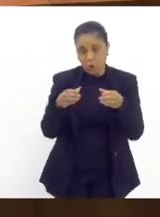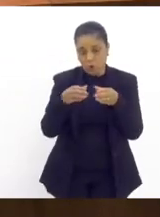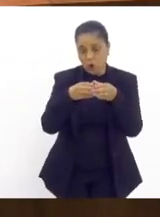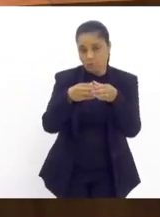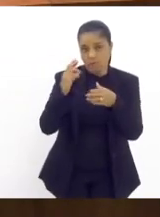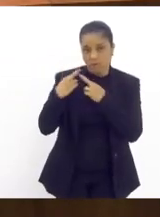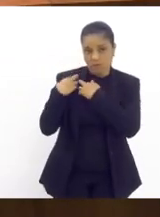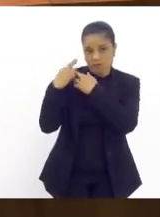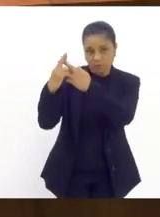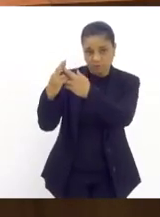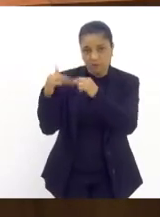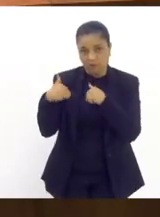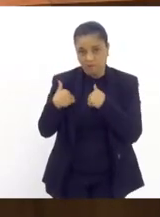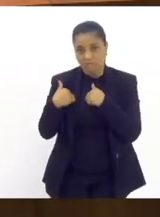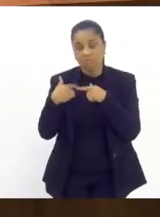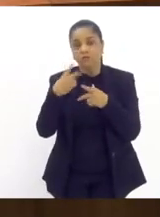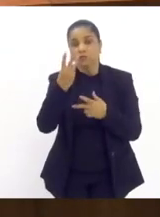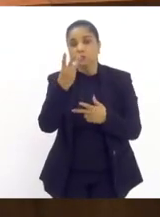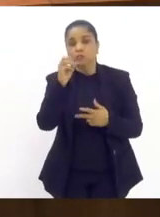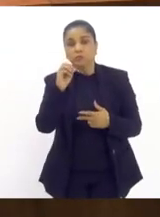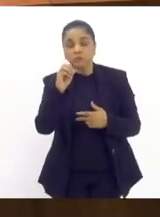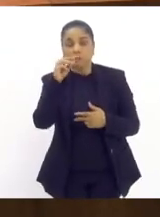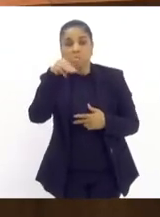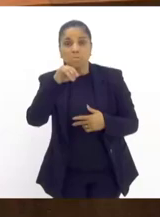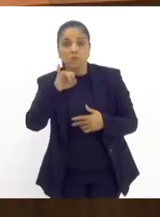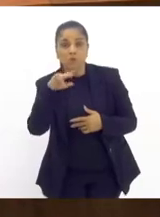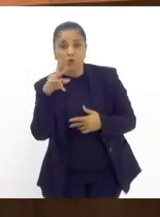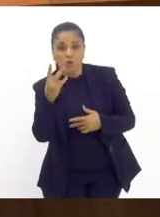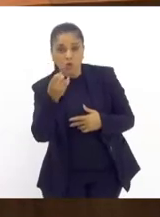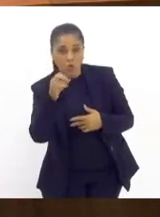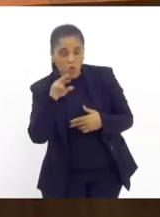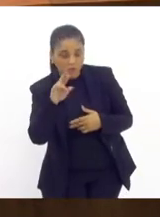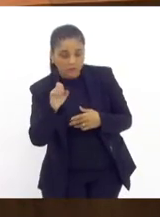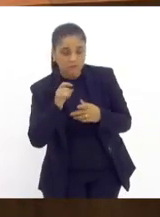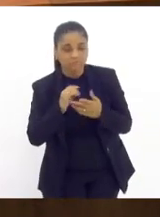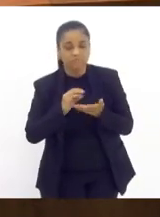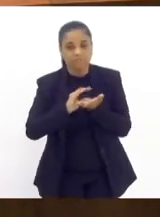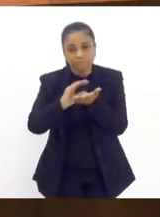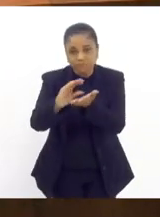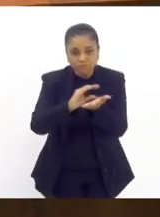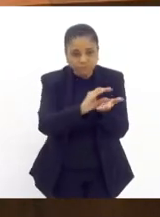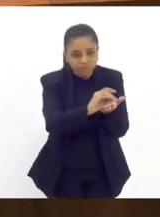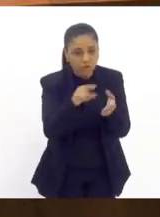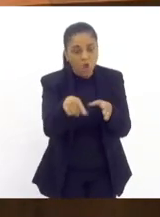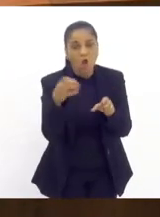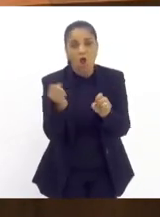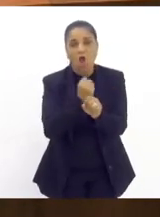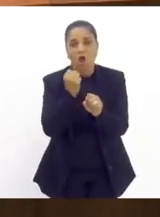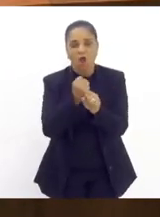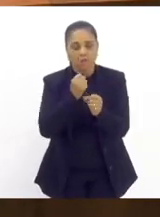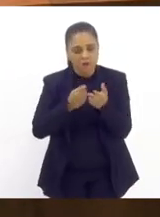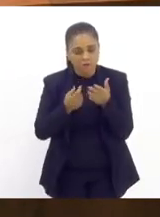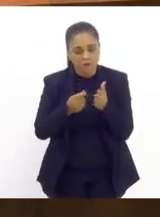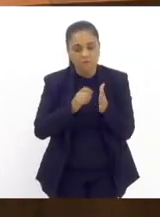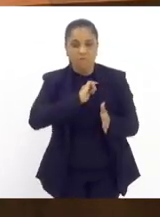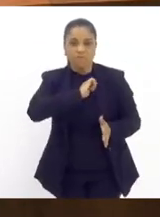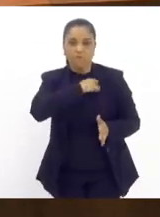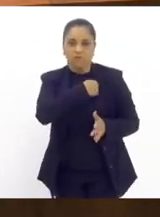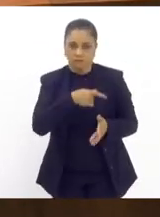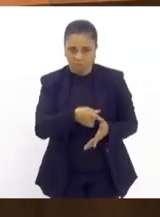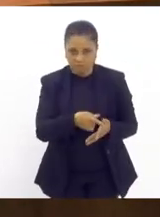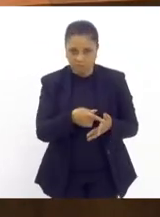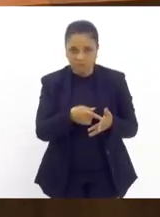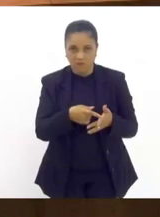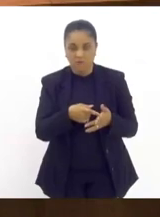investimentos foram realizados com esses 30 milhões de reais fruto da economia dessa casa e até hoje